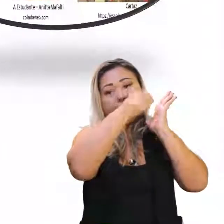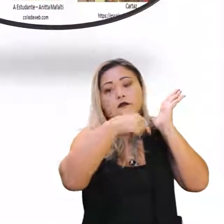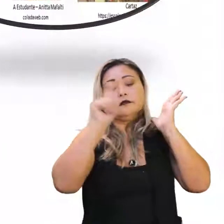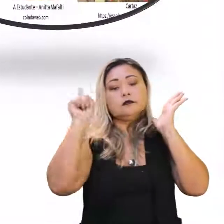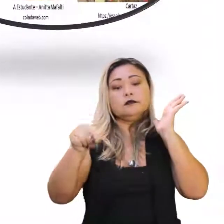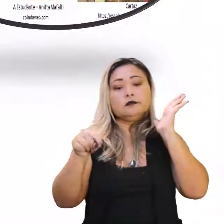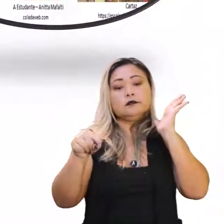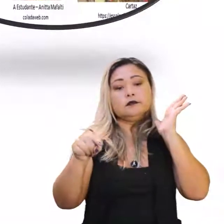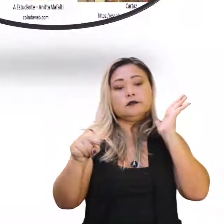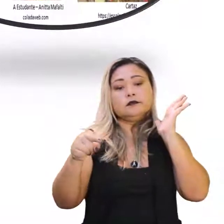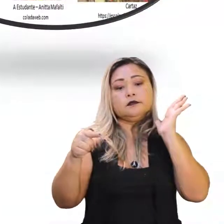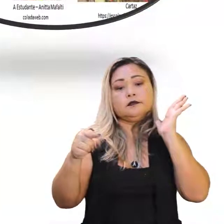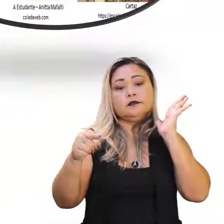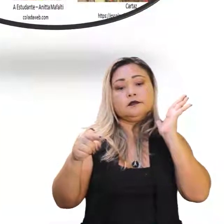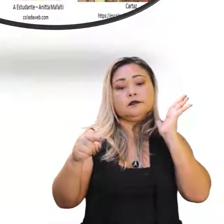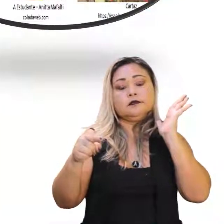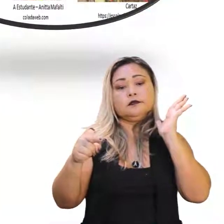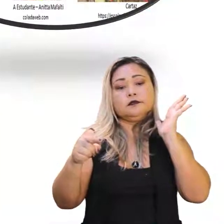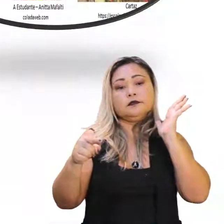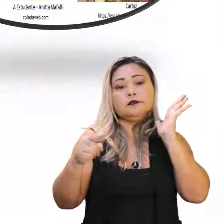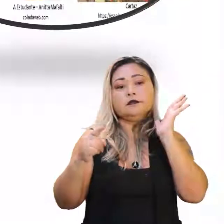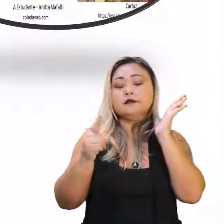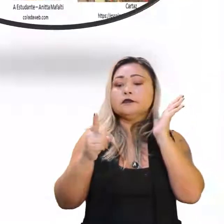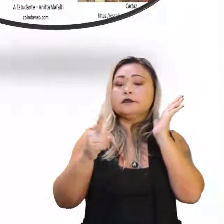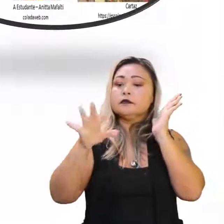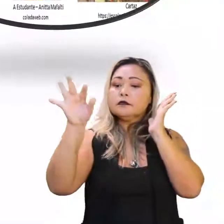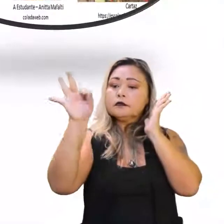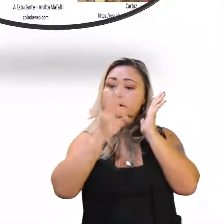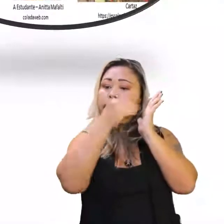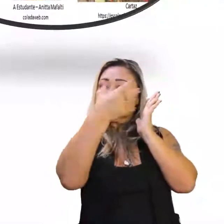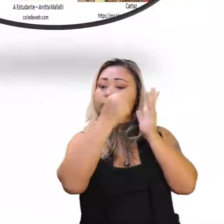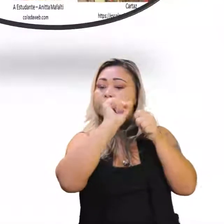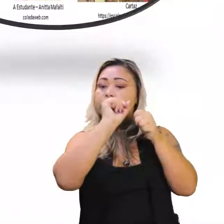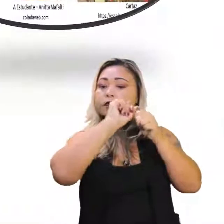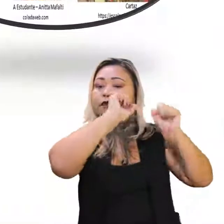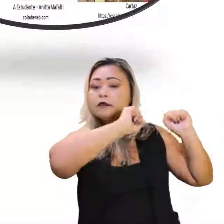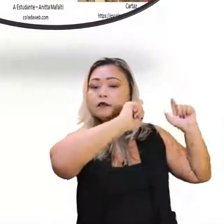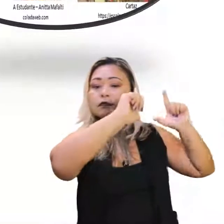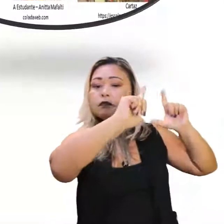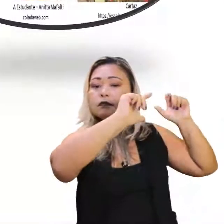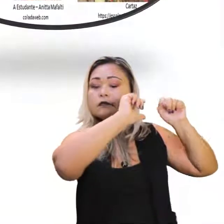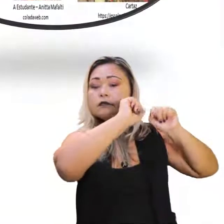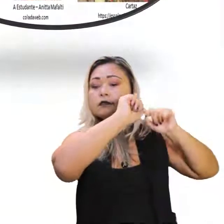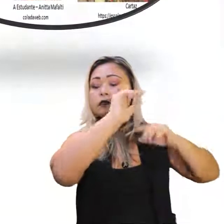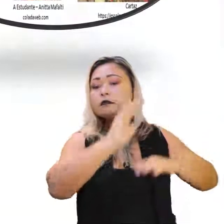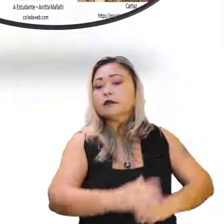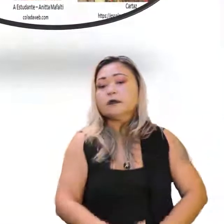aí. Então, o impressionismo iniciou ali aquelas obras de